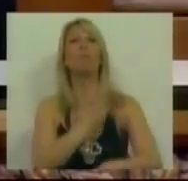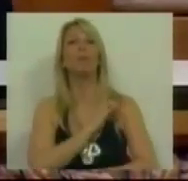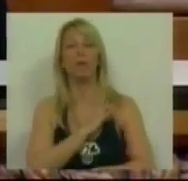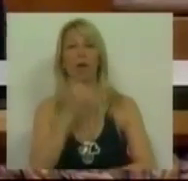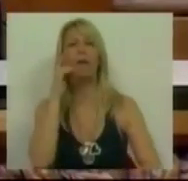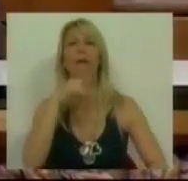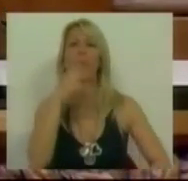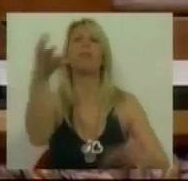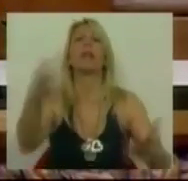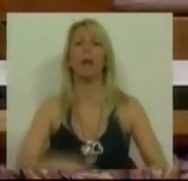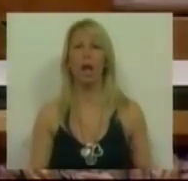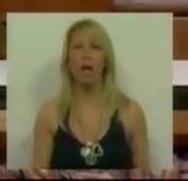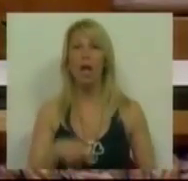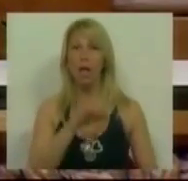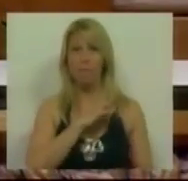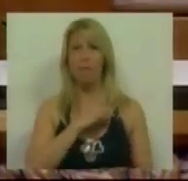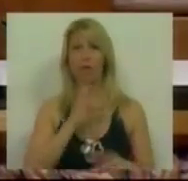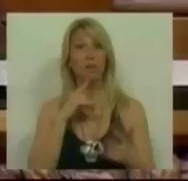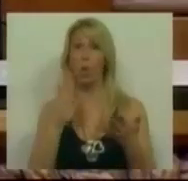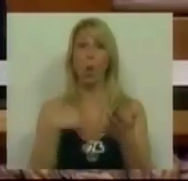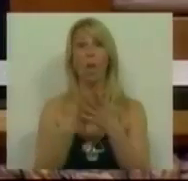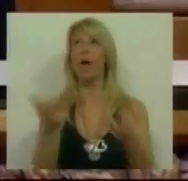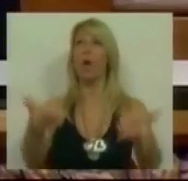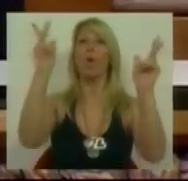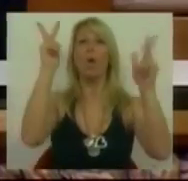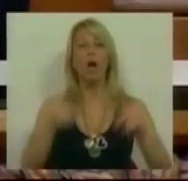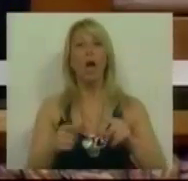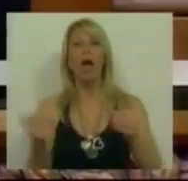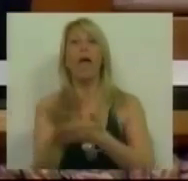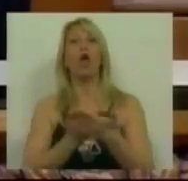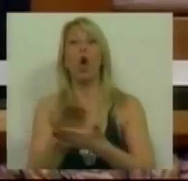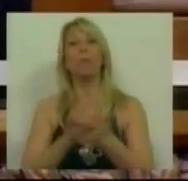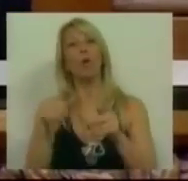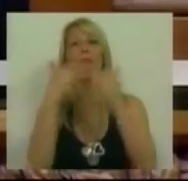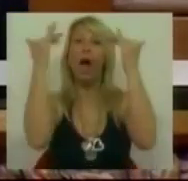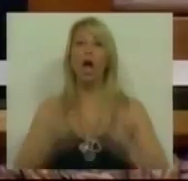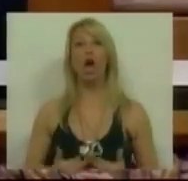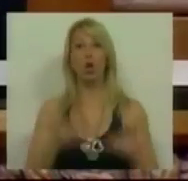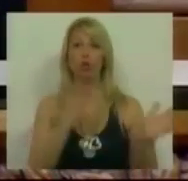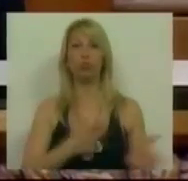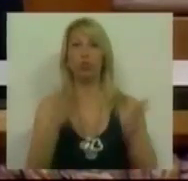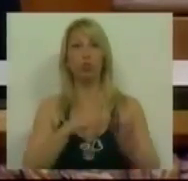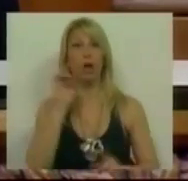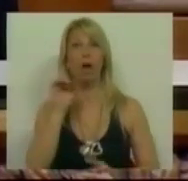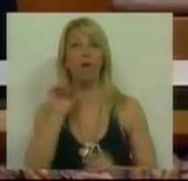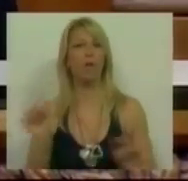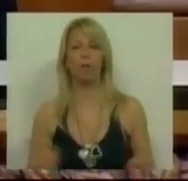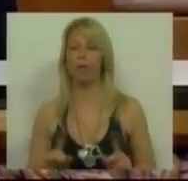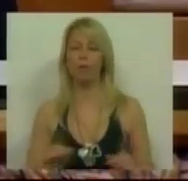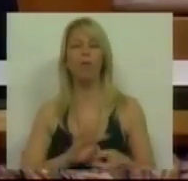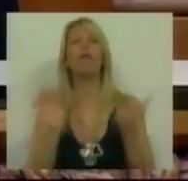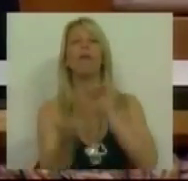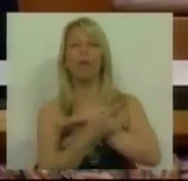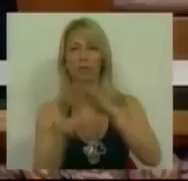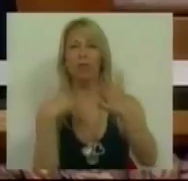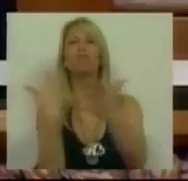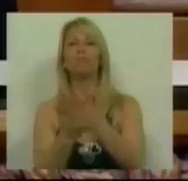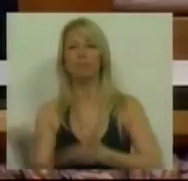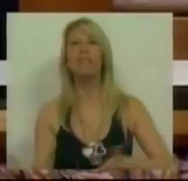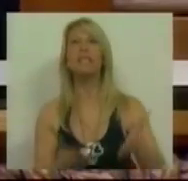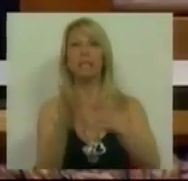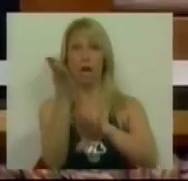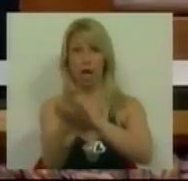as privatizações não libertam a economia nem reduzem custos de produção. Pelo contrário, colocam setores estratégicos para o futuro coletivo nas